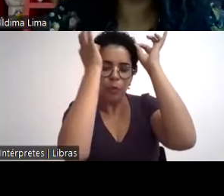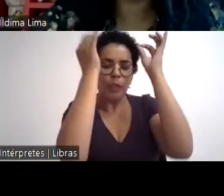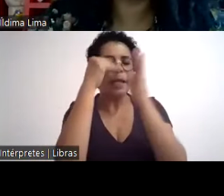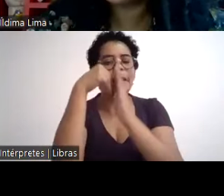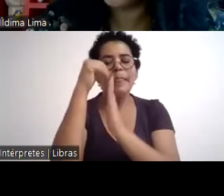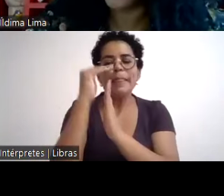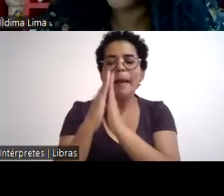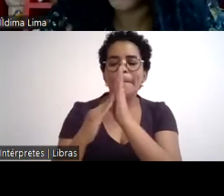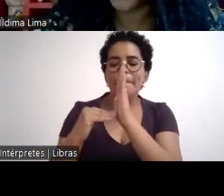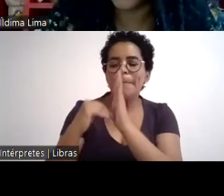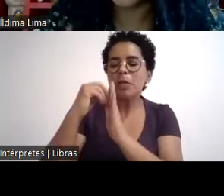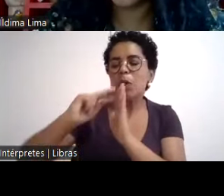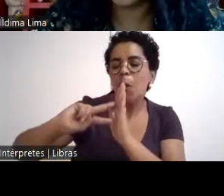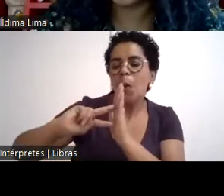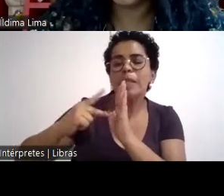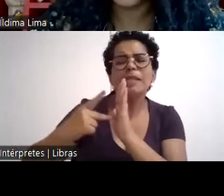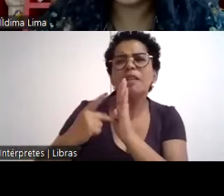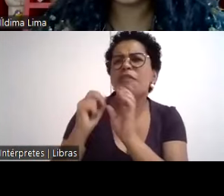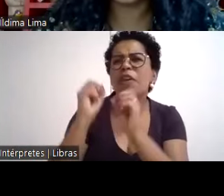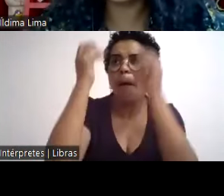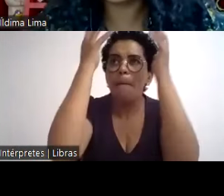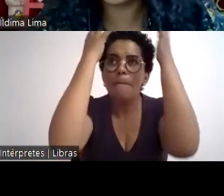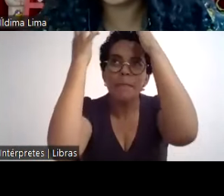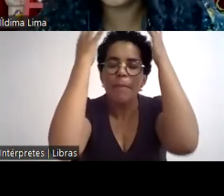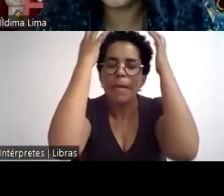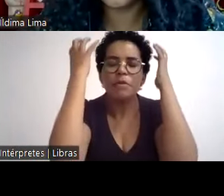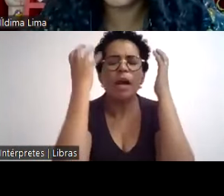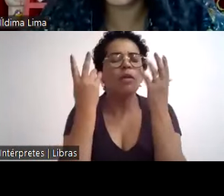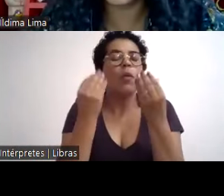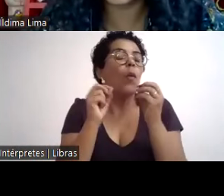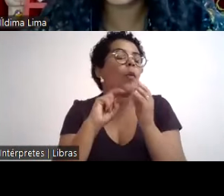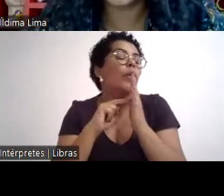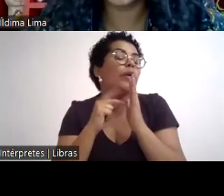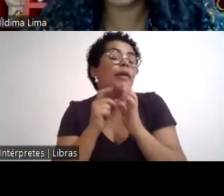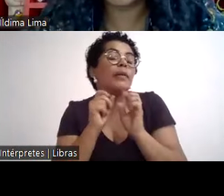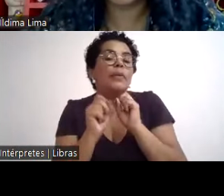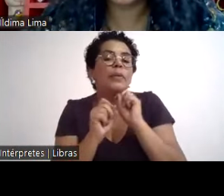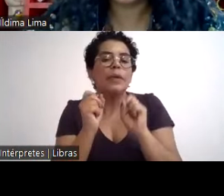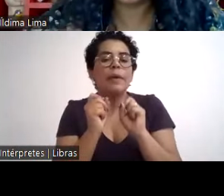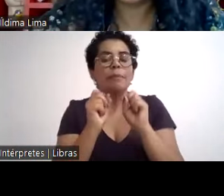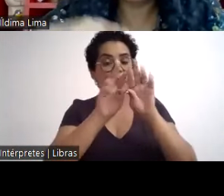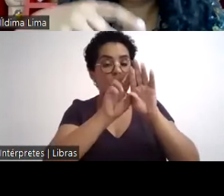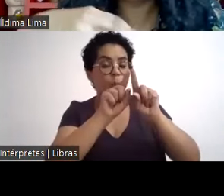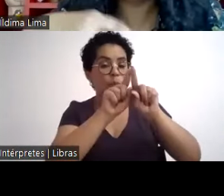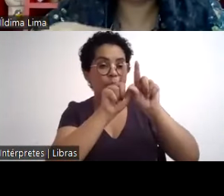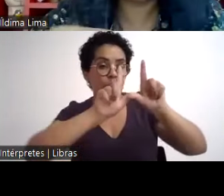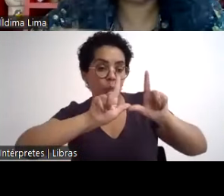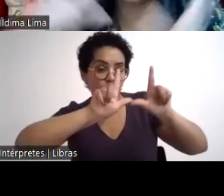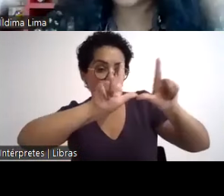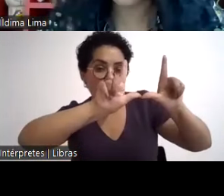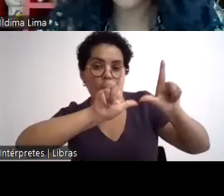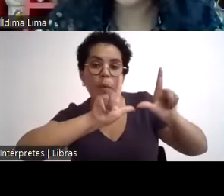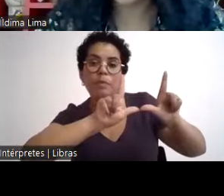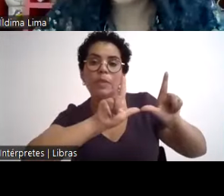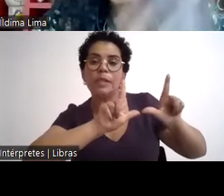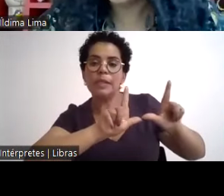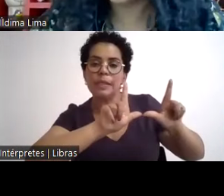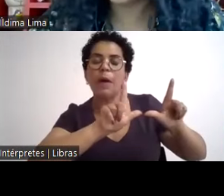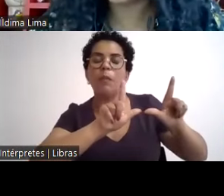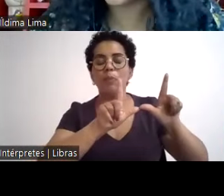que significa aquele penteado. Então, é uma exposição que